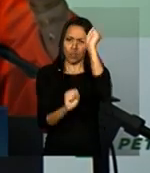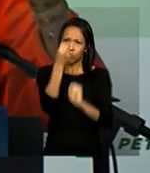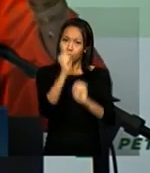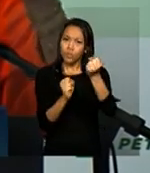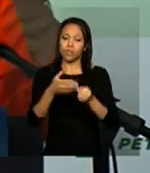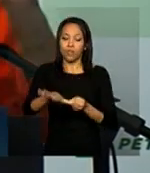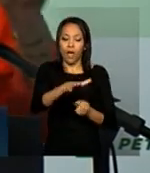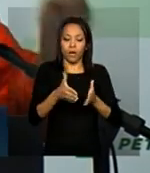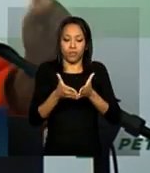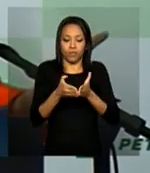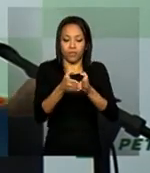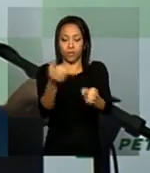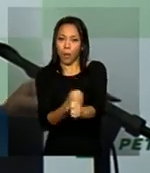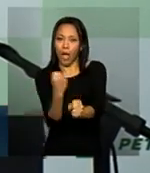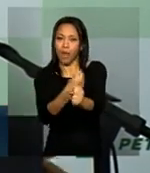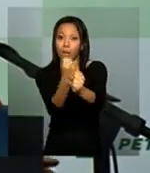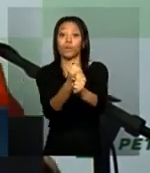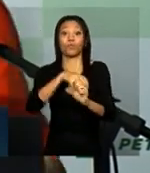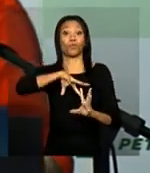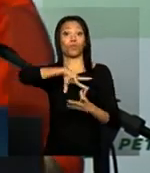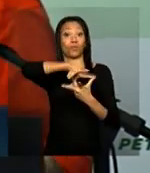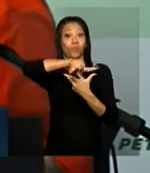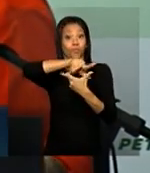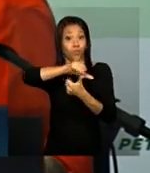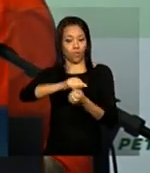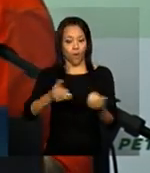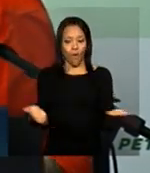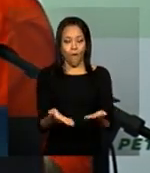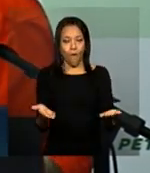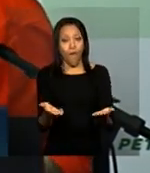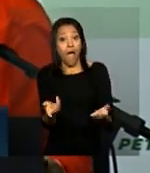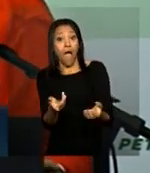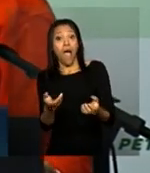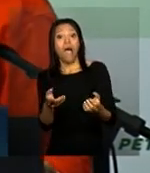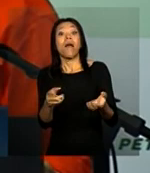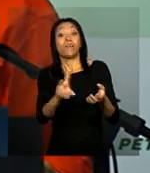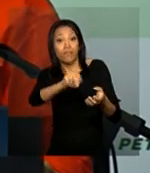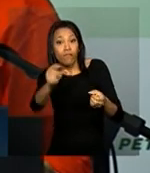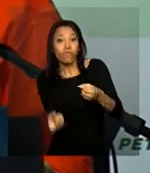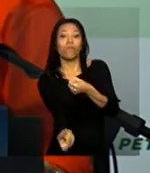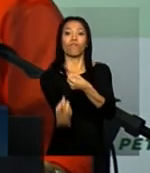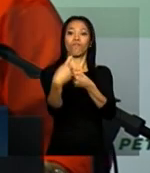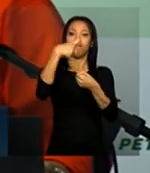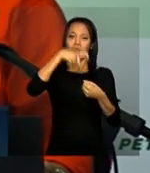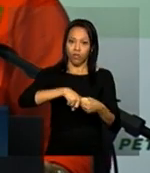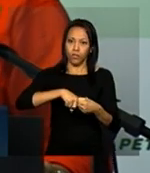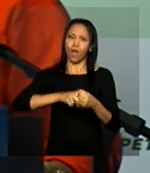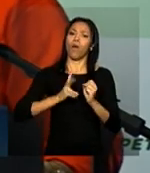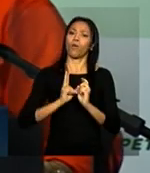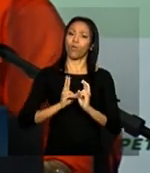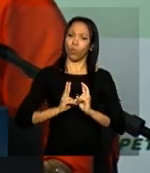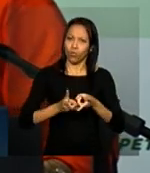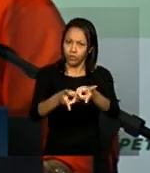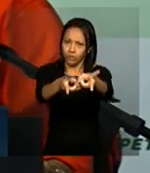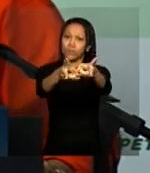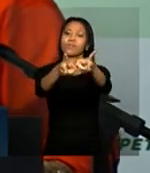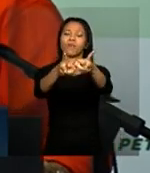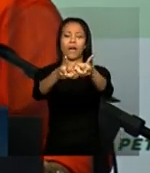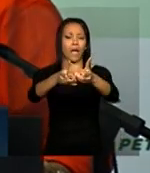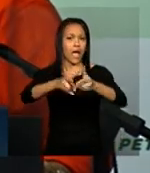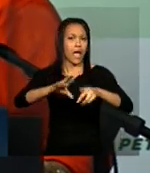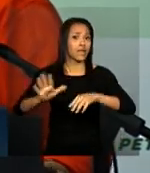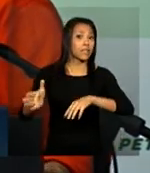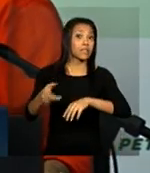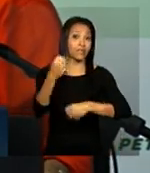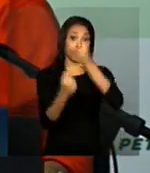mundo, essa indústria ressuscitaria das cinzas e voltaria a ser uma